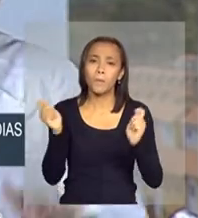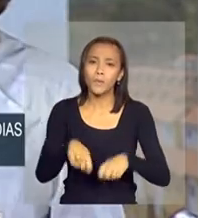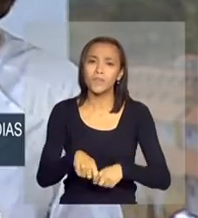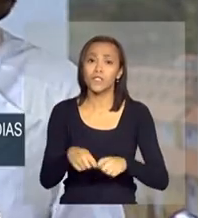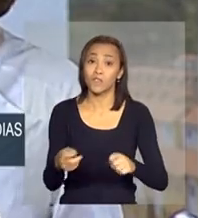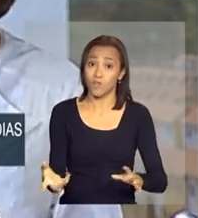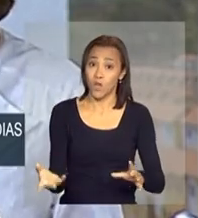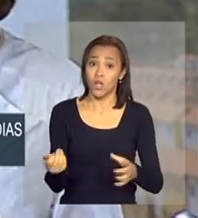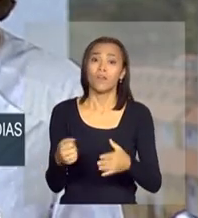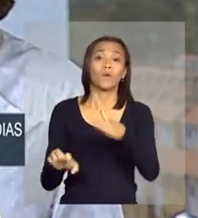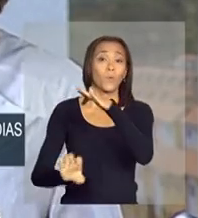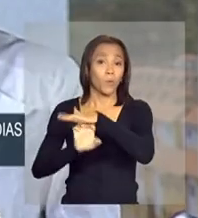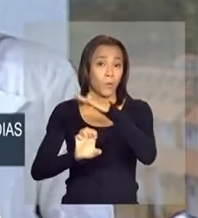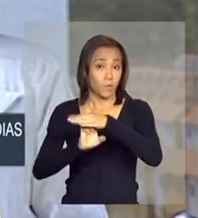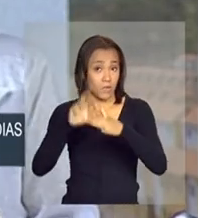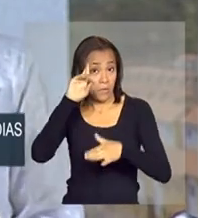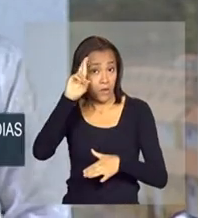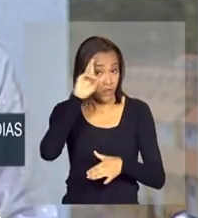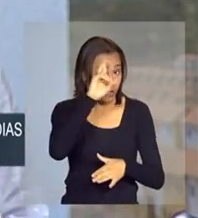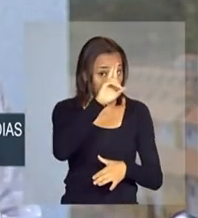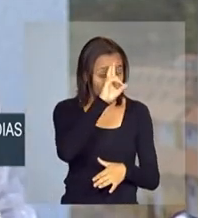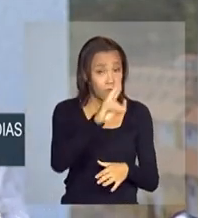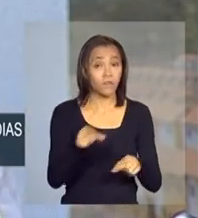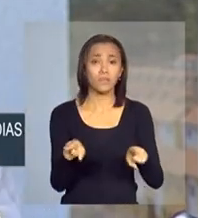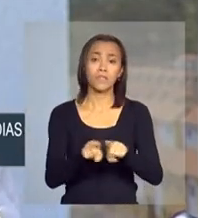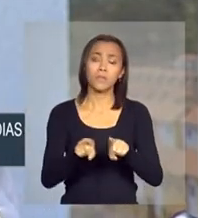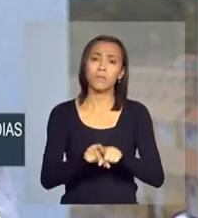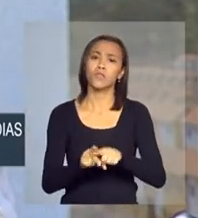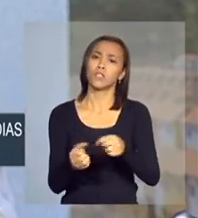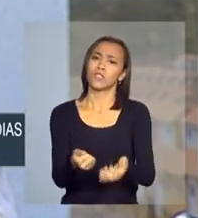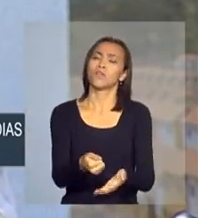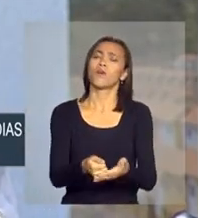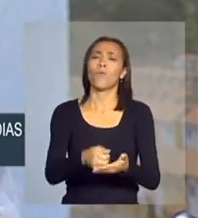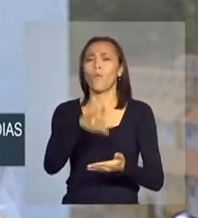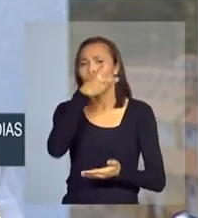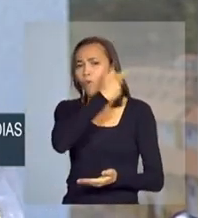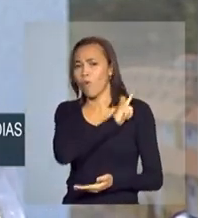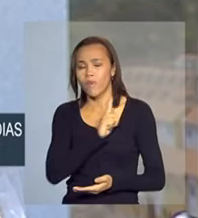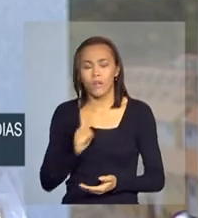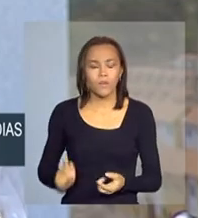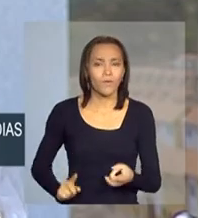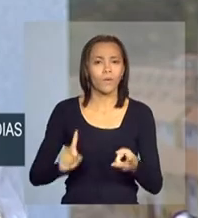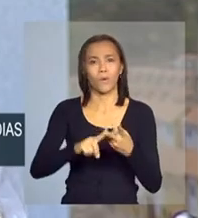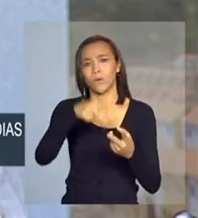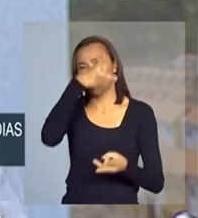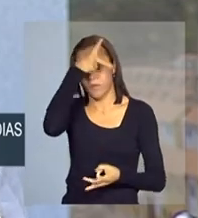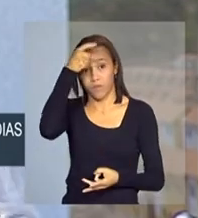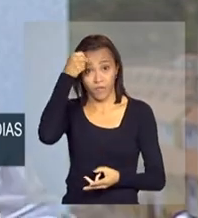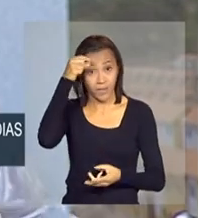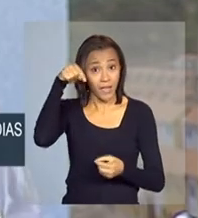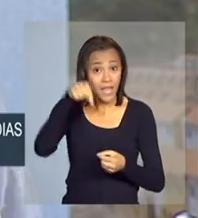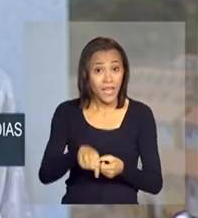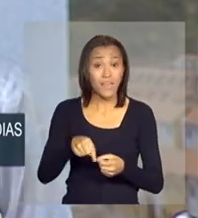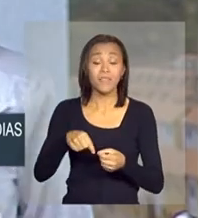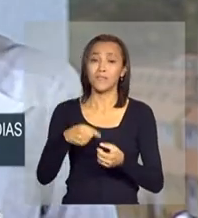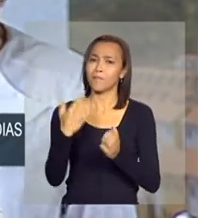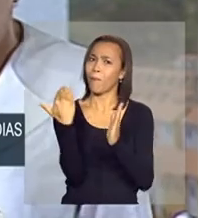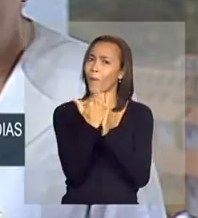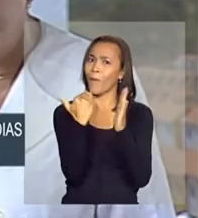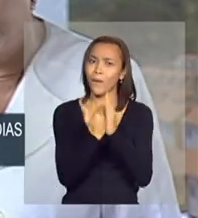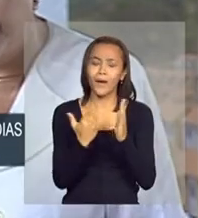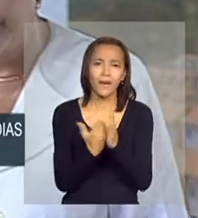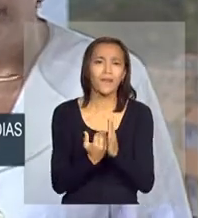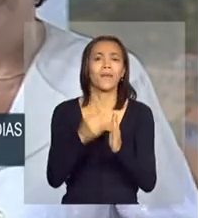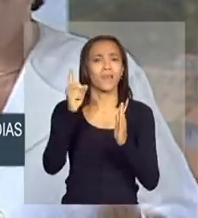junto com os empresários junto com os governadores e prefeitos e esse grande programa